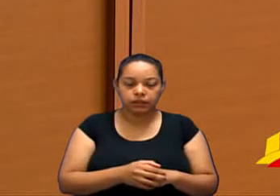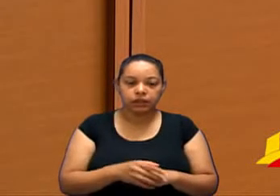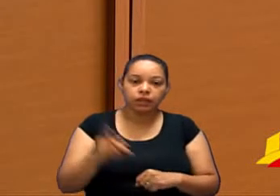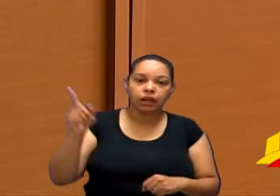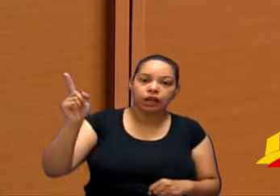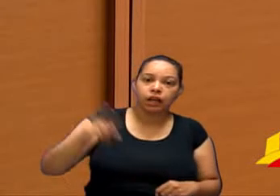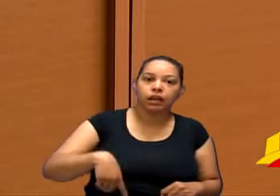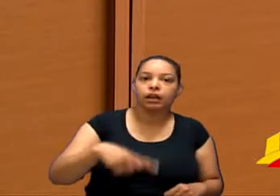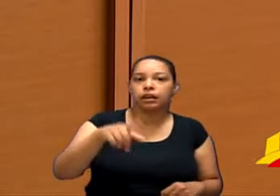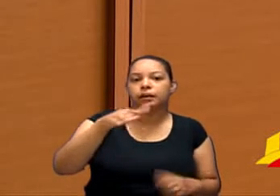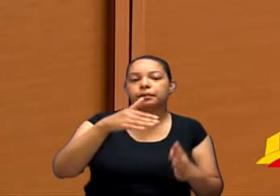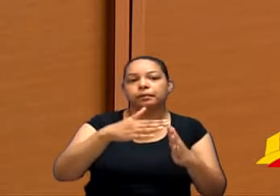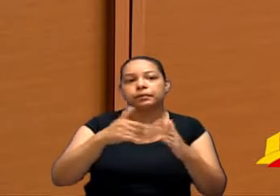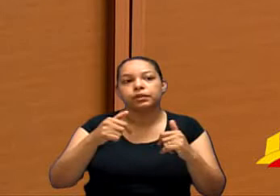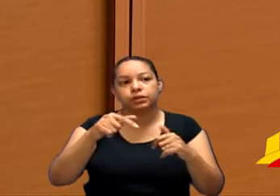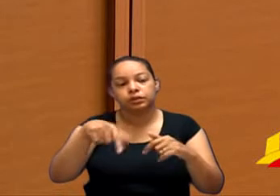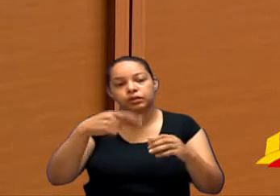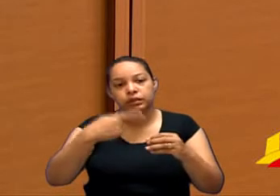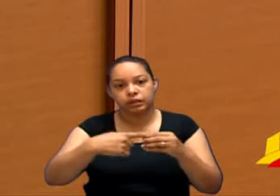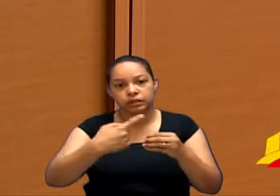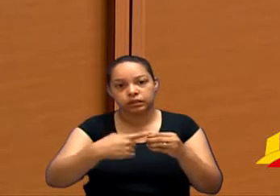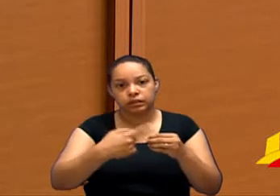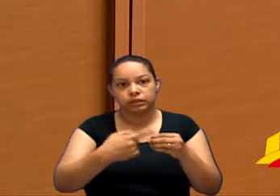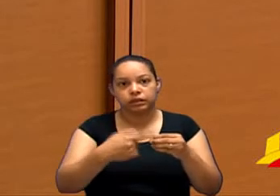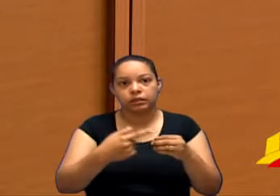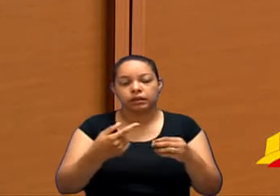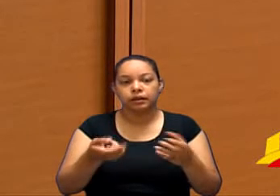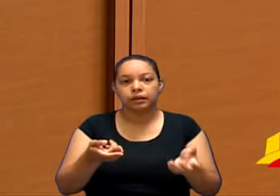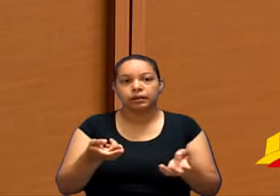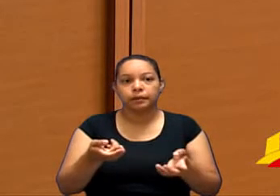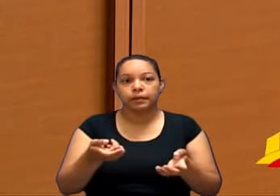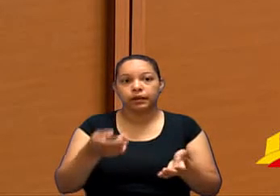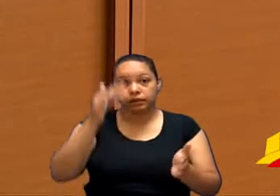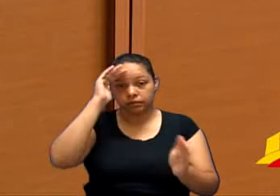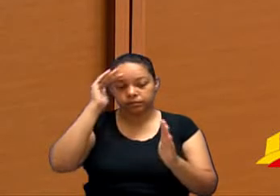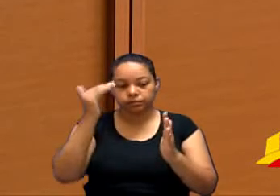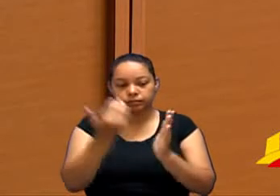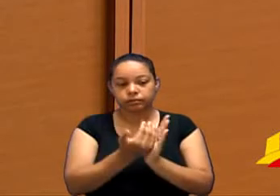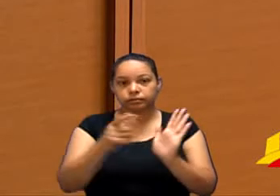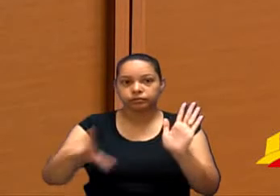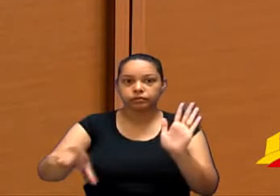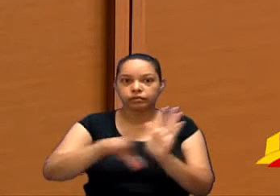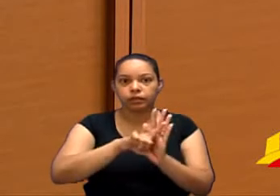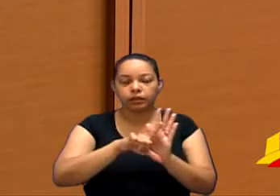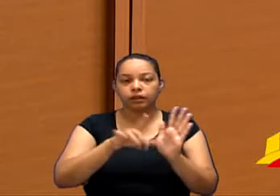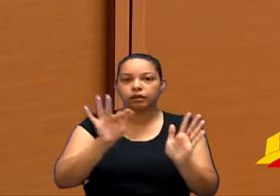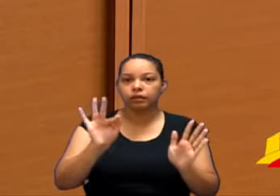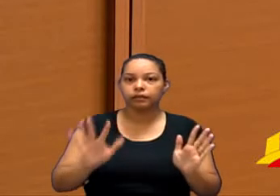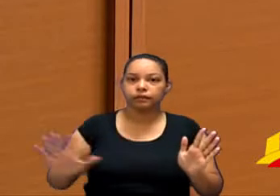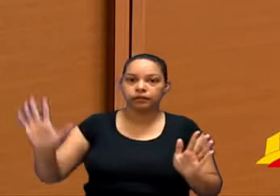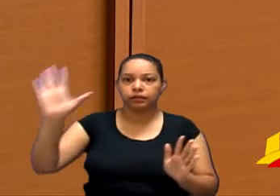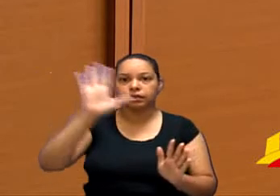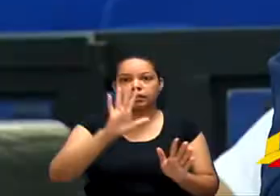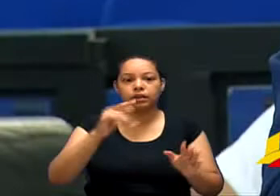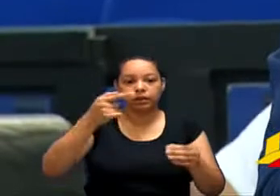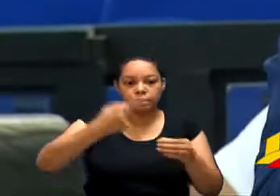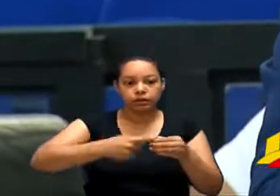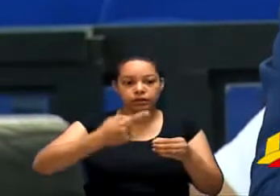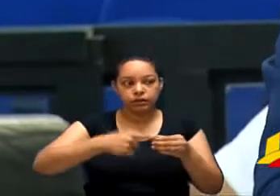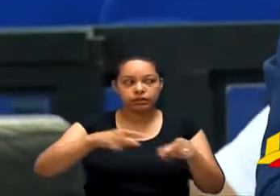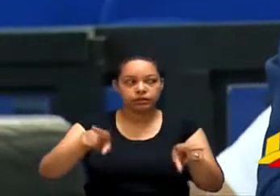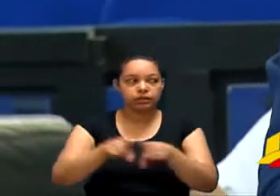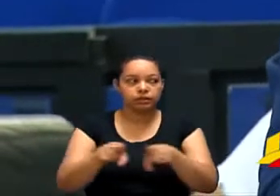uma um pedido no município para que seja cumprido uma legislação estadual e Federal